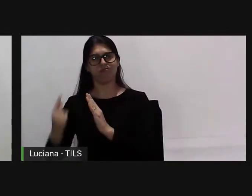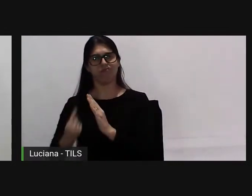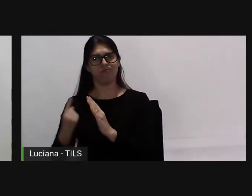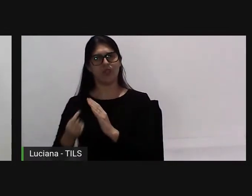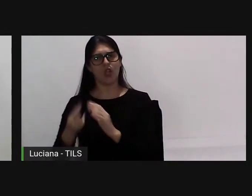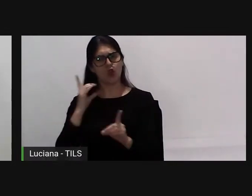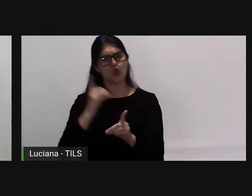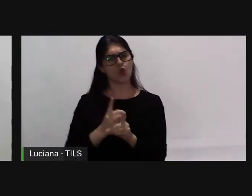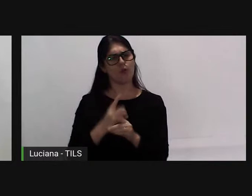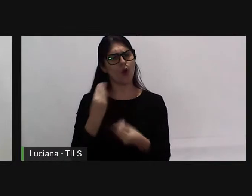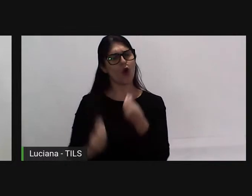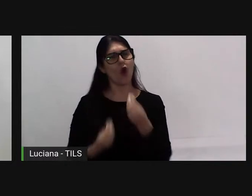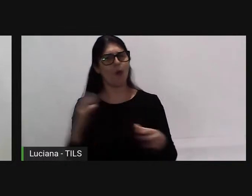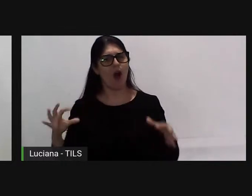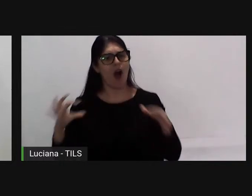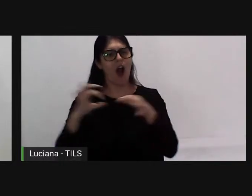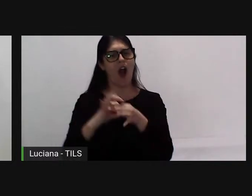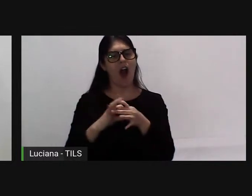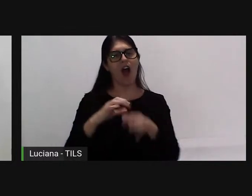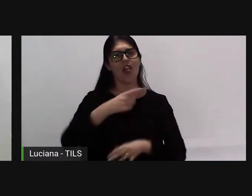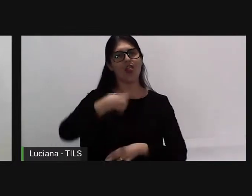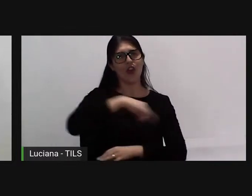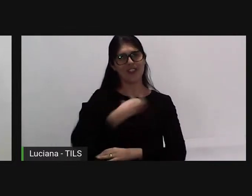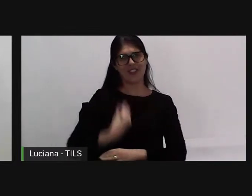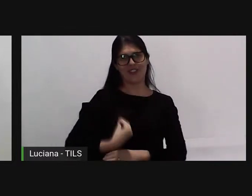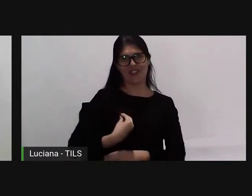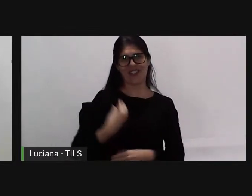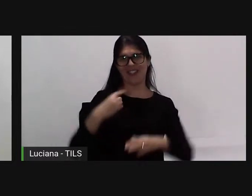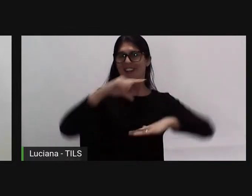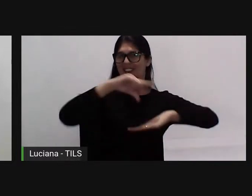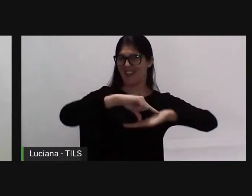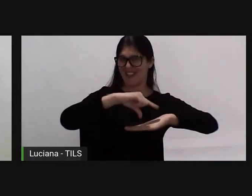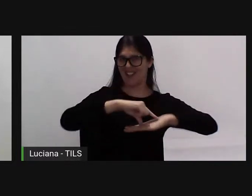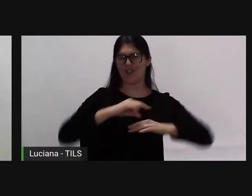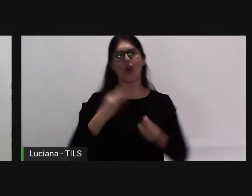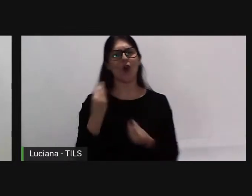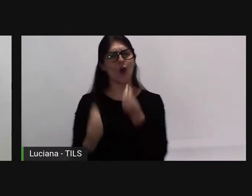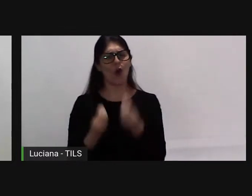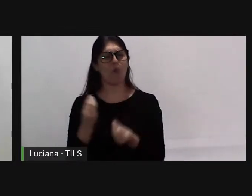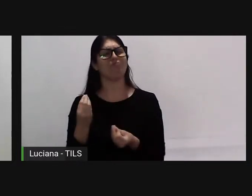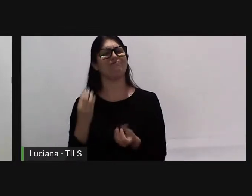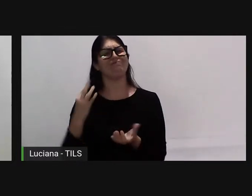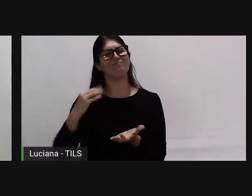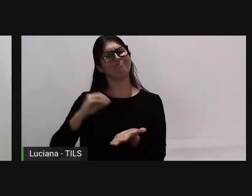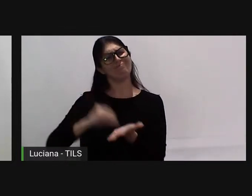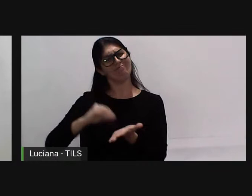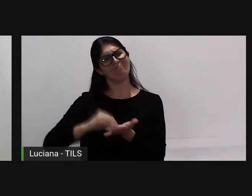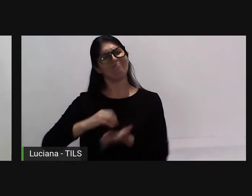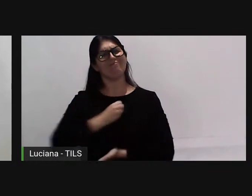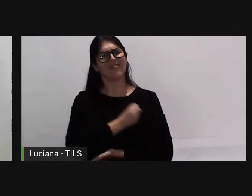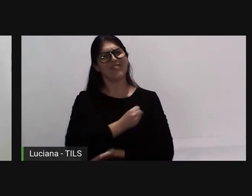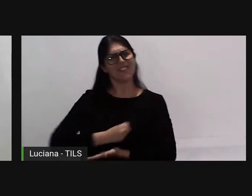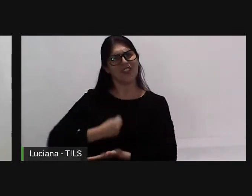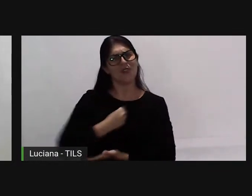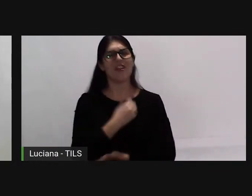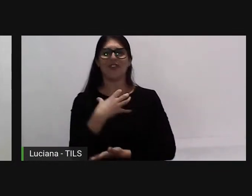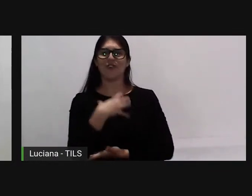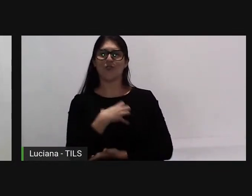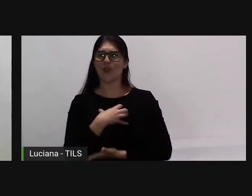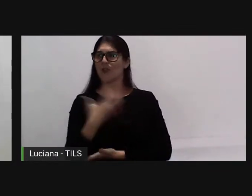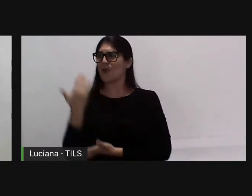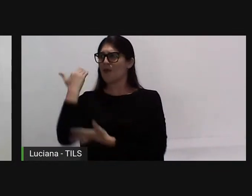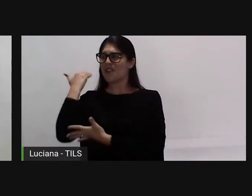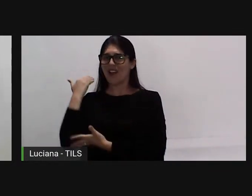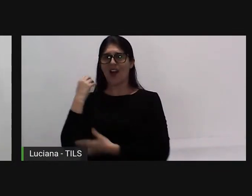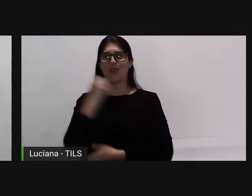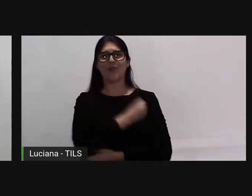com a vida no IFRS Campus Alvorada, e de como sentimos falta dela daquele jeito, saudade das